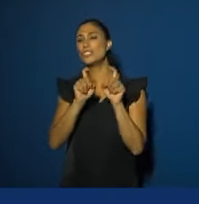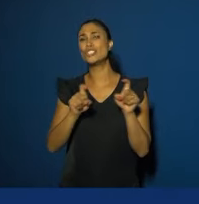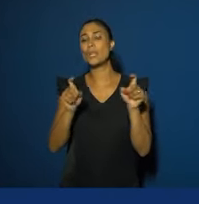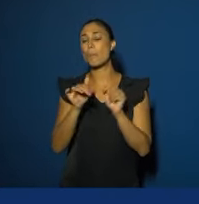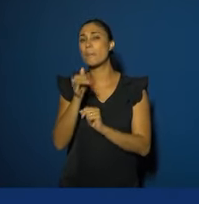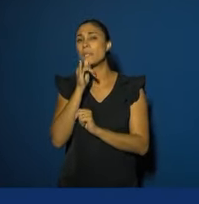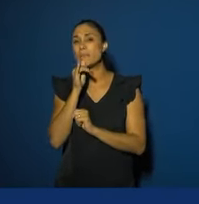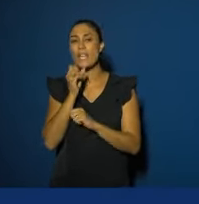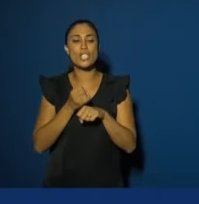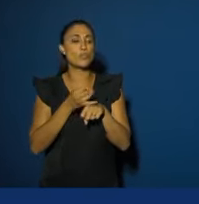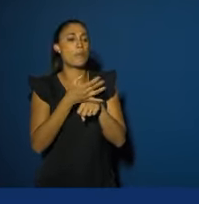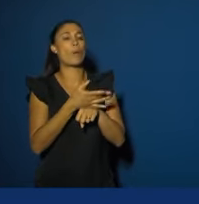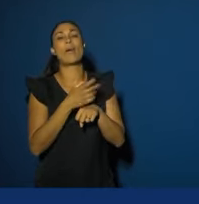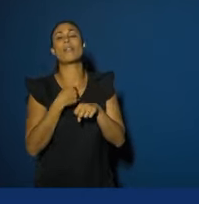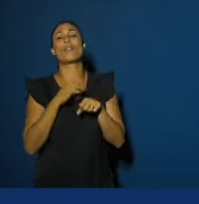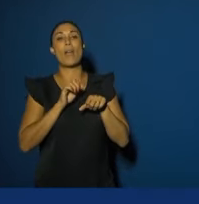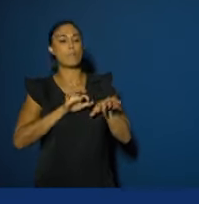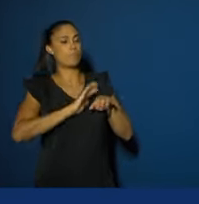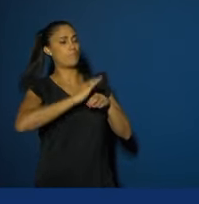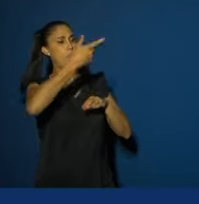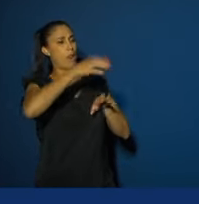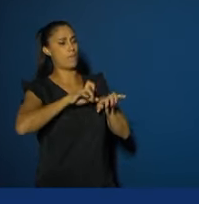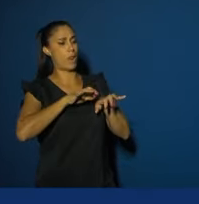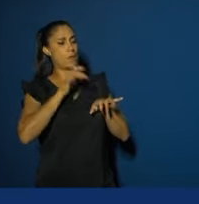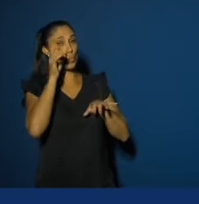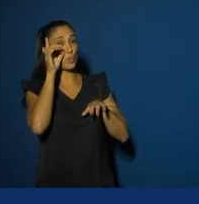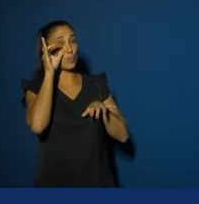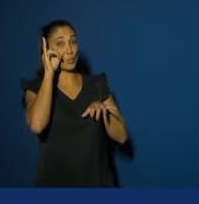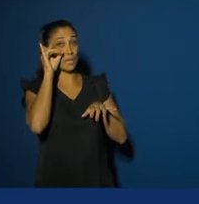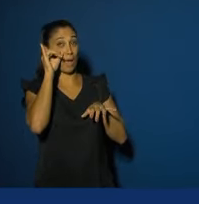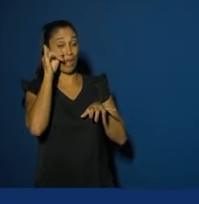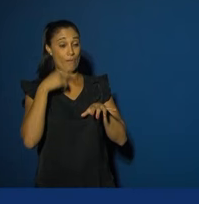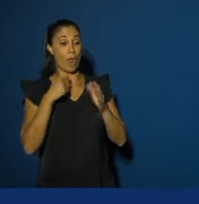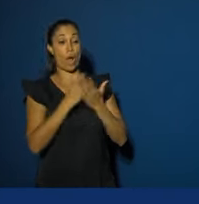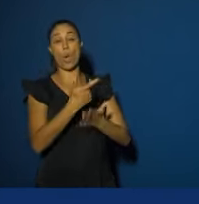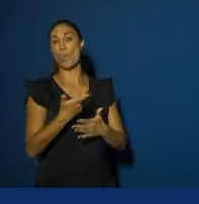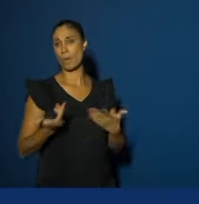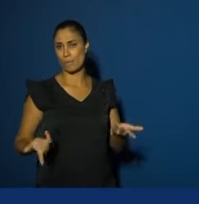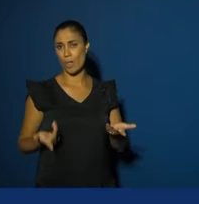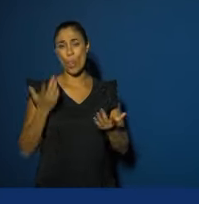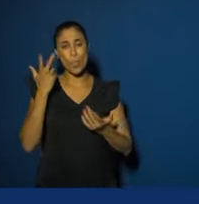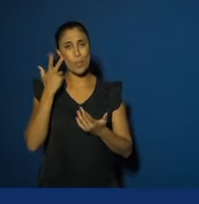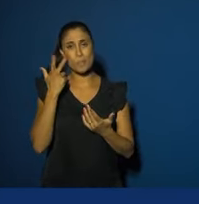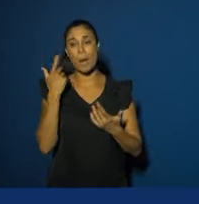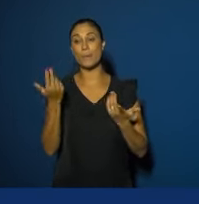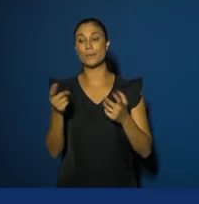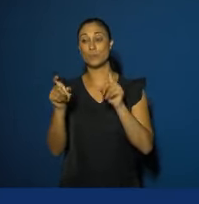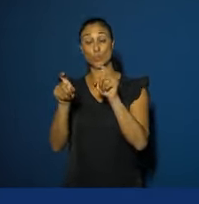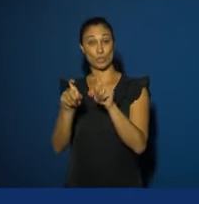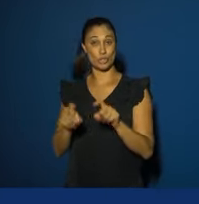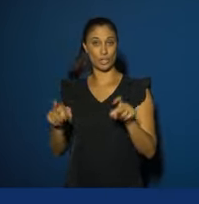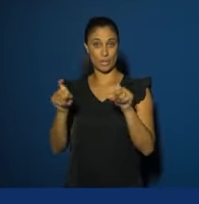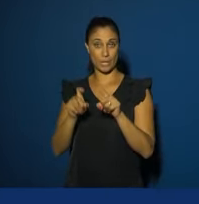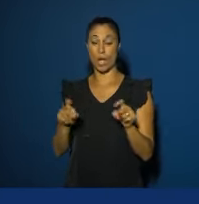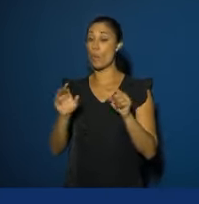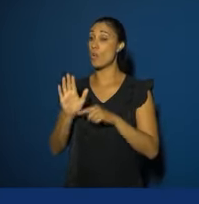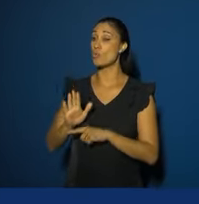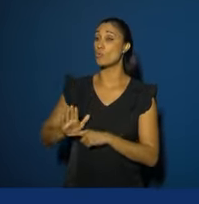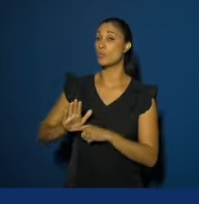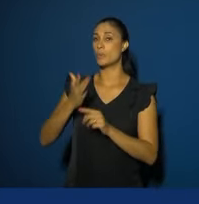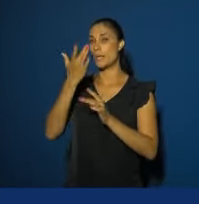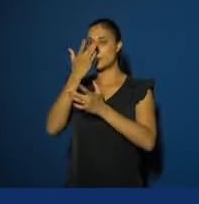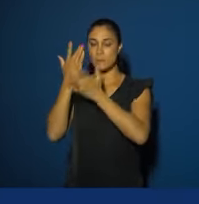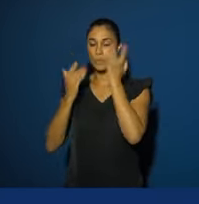a madrugada não compra alguma coisa no instagram a gente acaba comprando então o digital levou as pessoas a